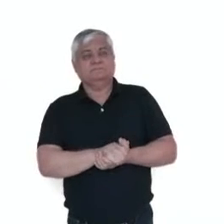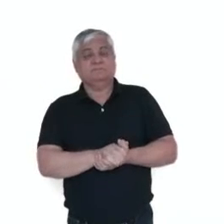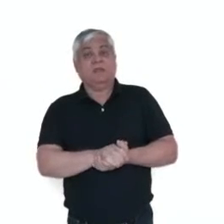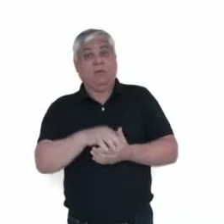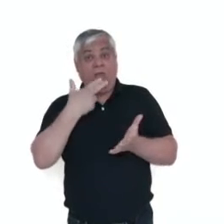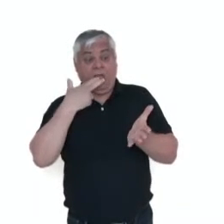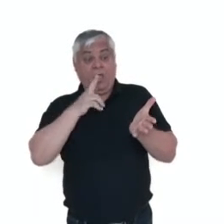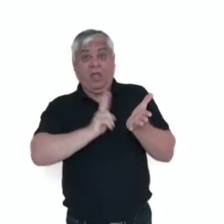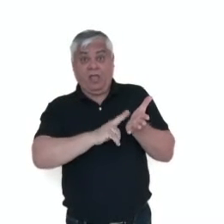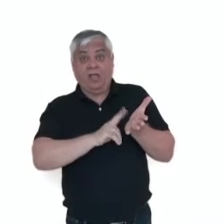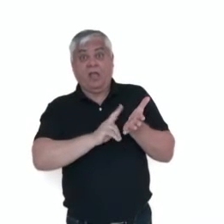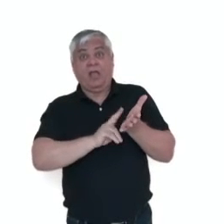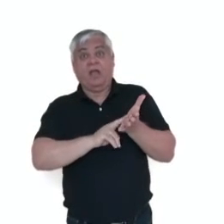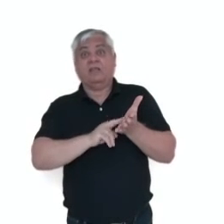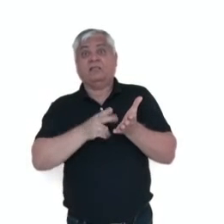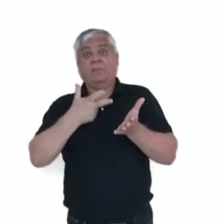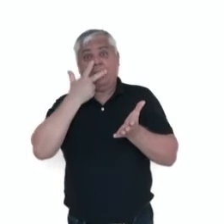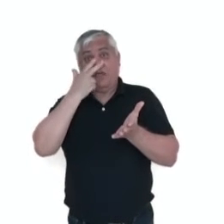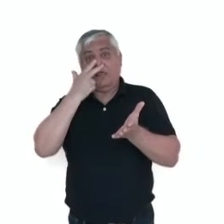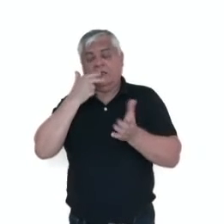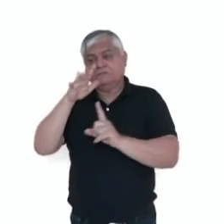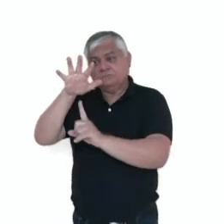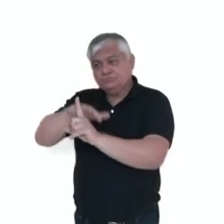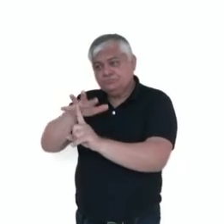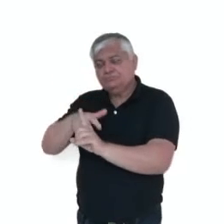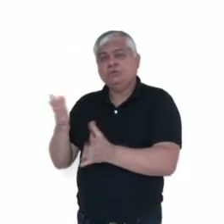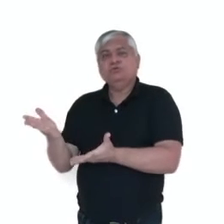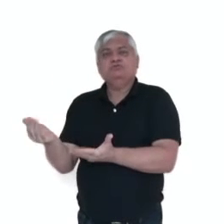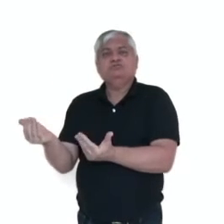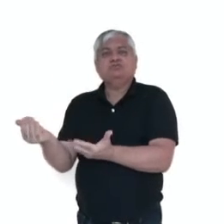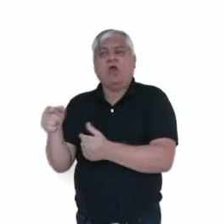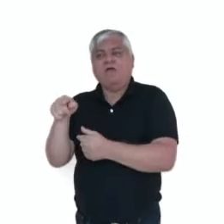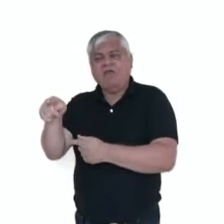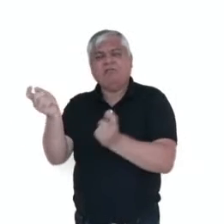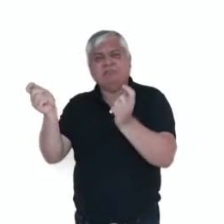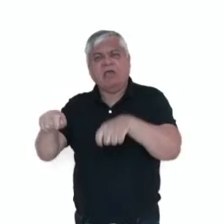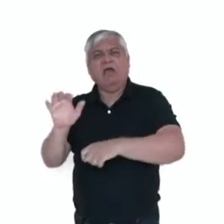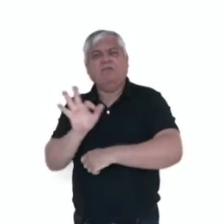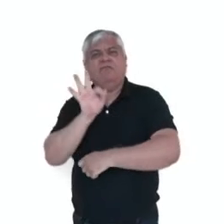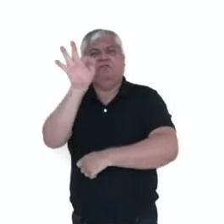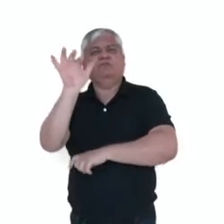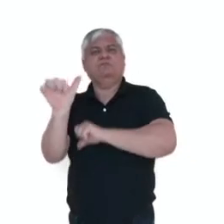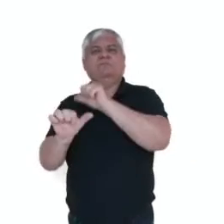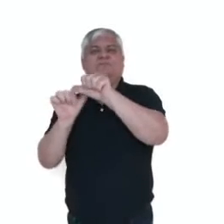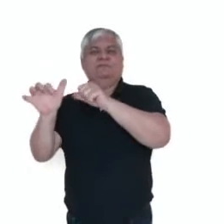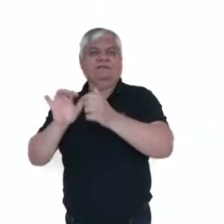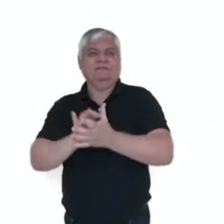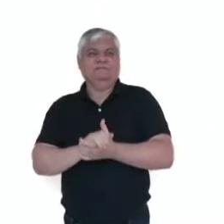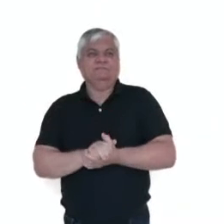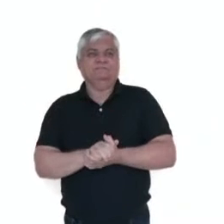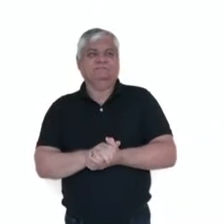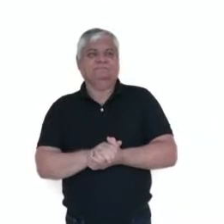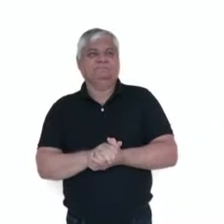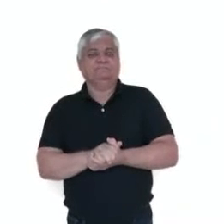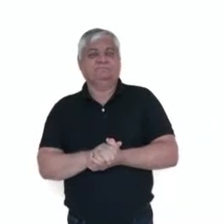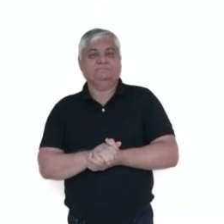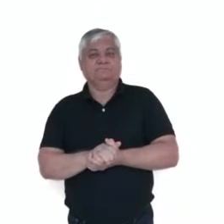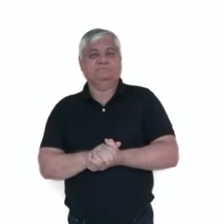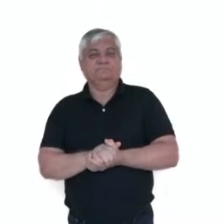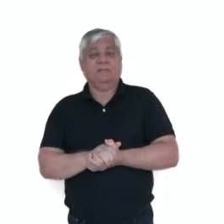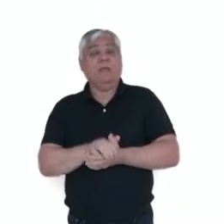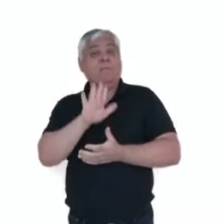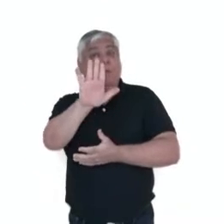convoca a juventude para a solução. De que maneira? Retomando aqui, ele diz: sua falta